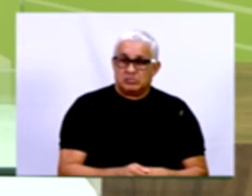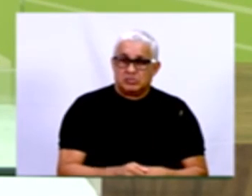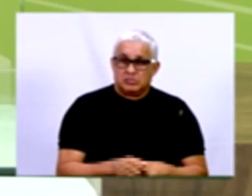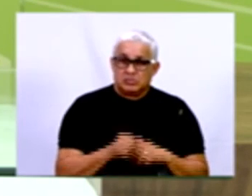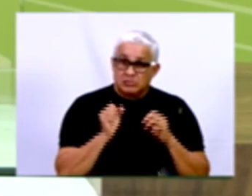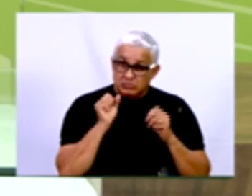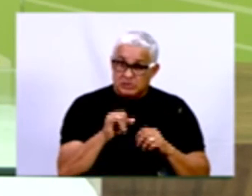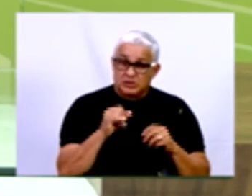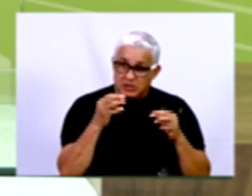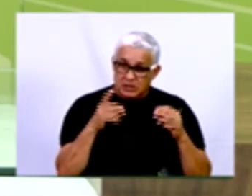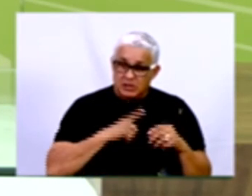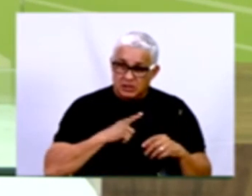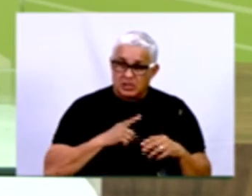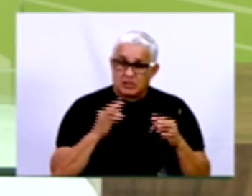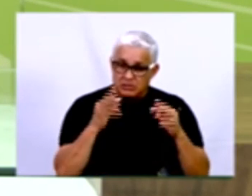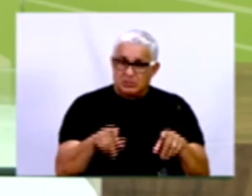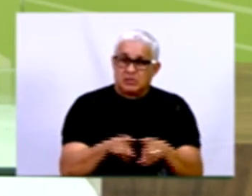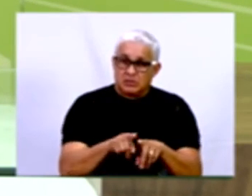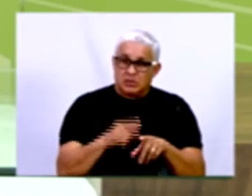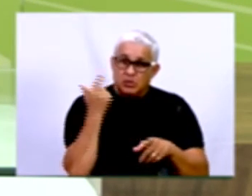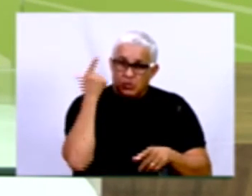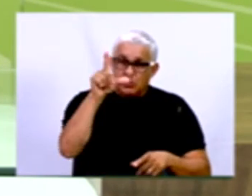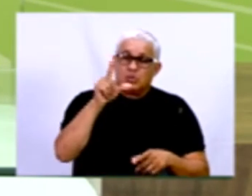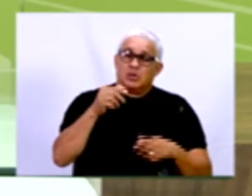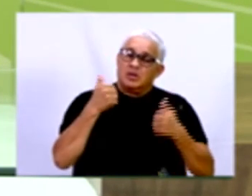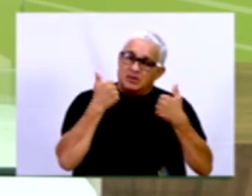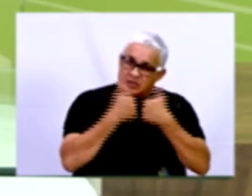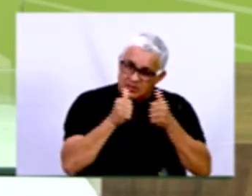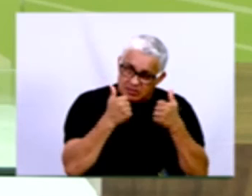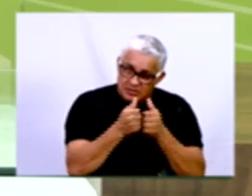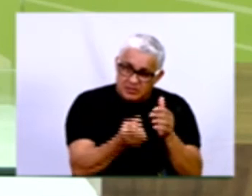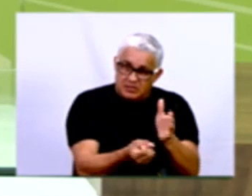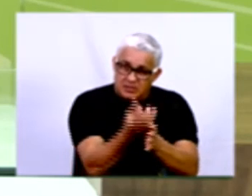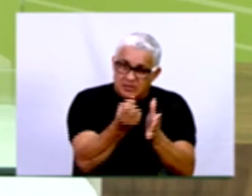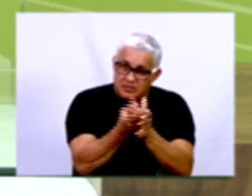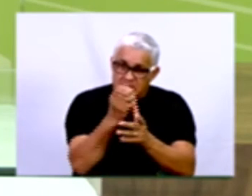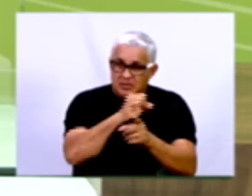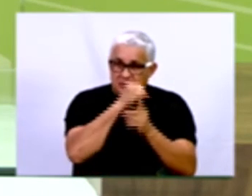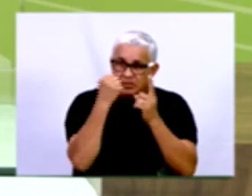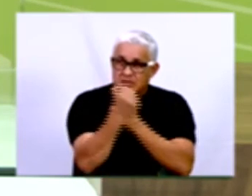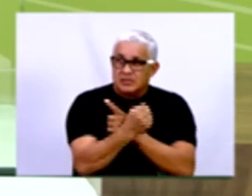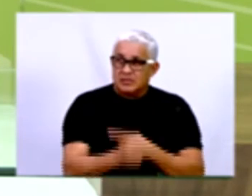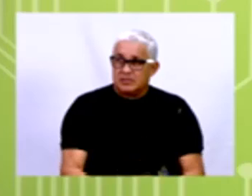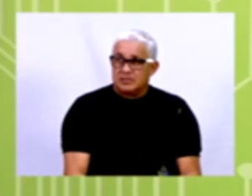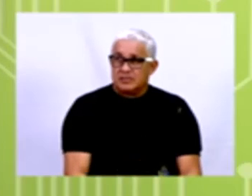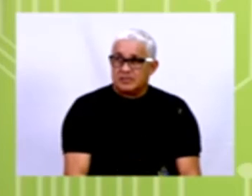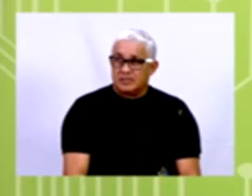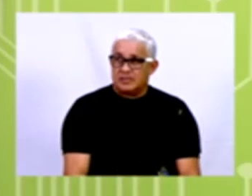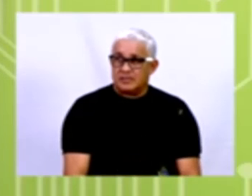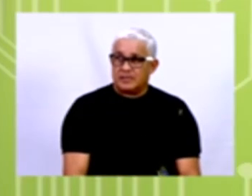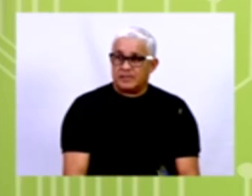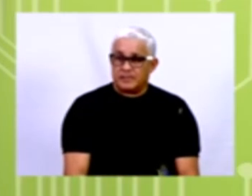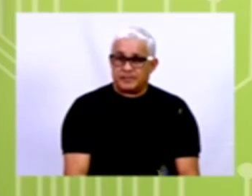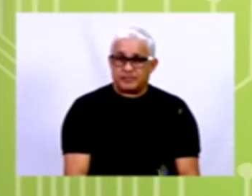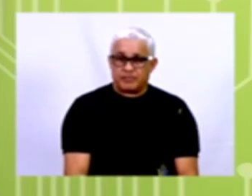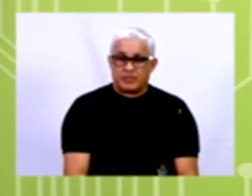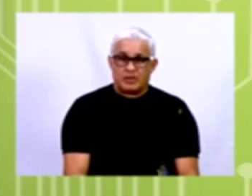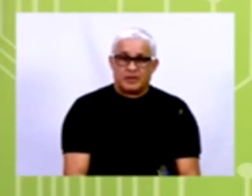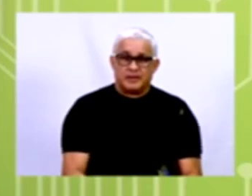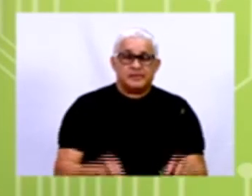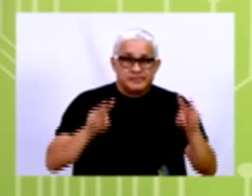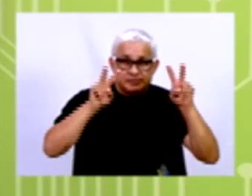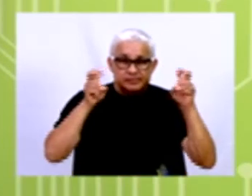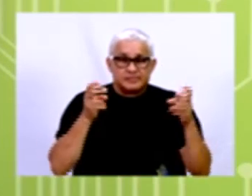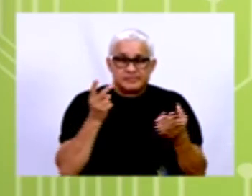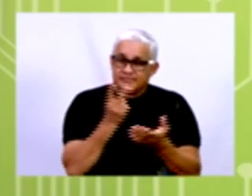supridas, acabamos buscando por outras, como meio de transporte, reconhecimento social, entre outros. Veja que o mesmo tema é tratado